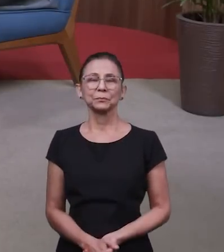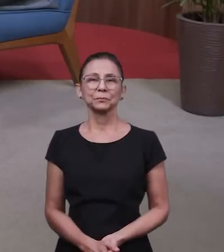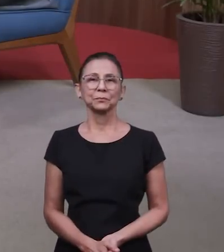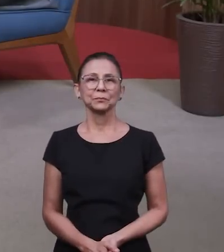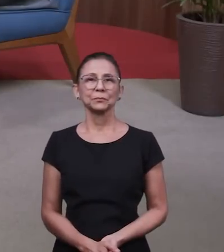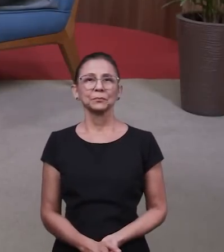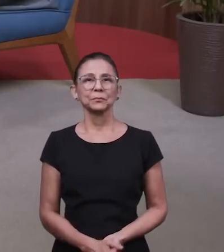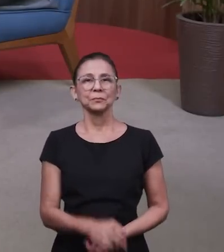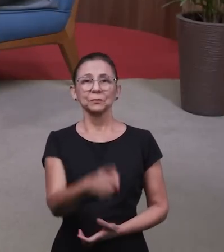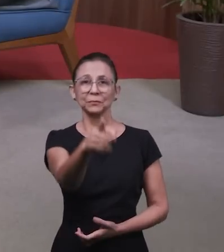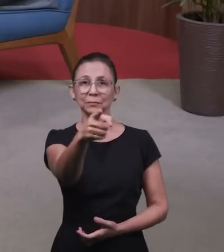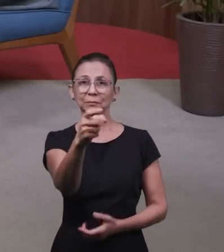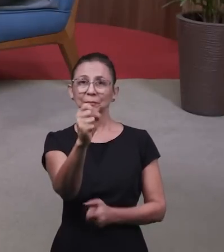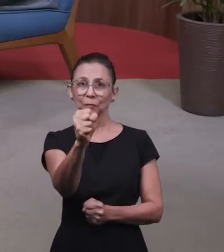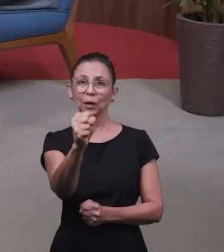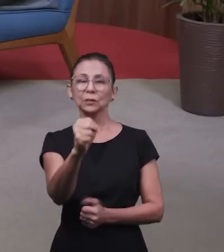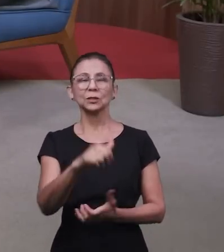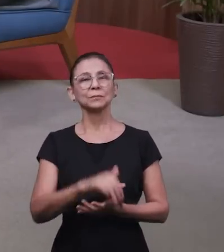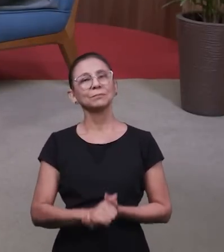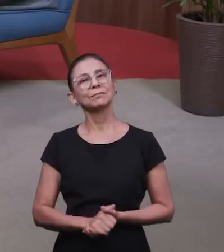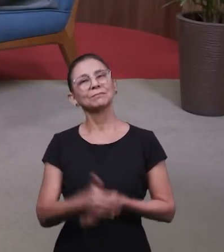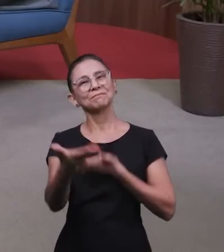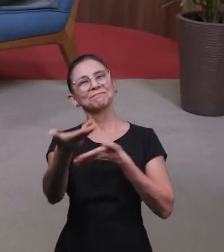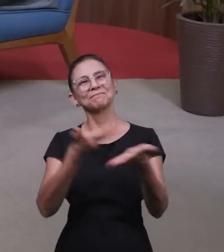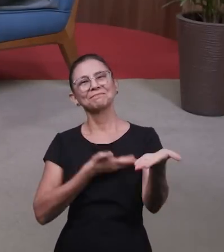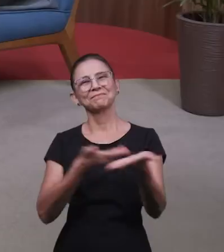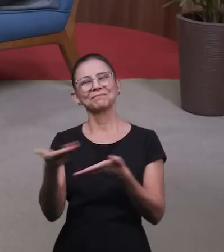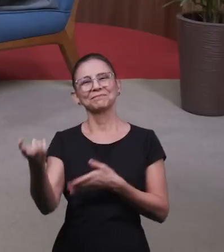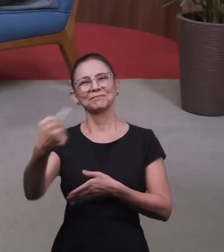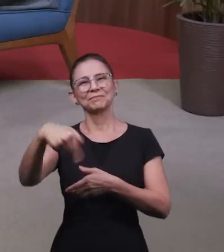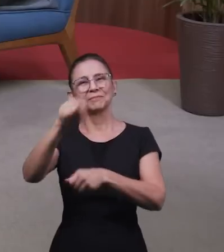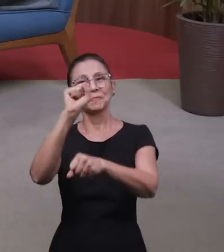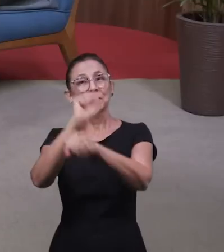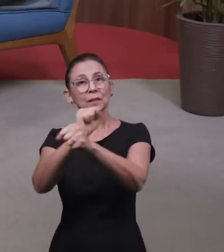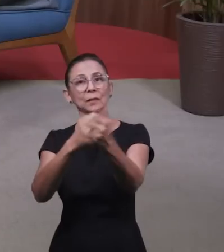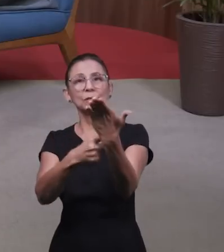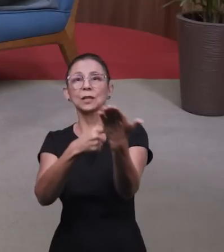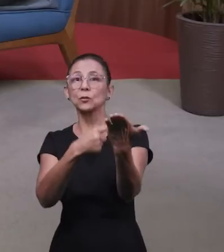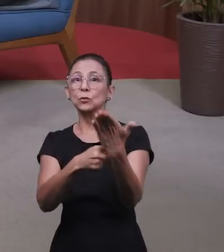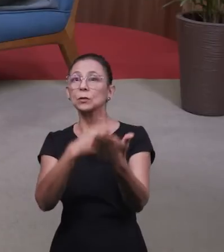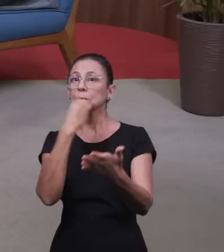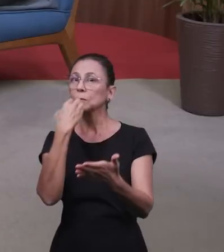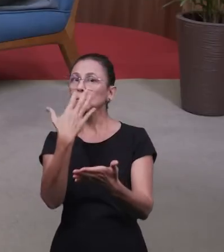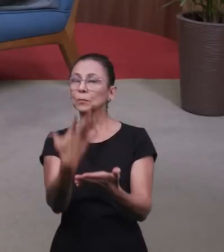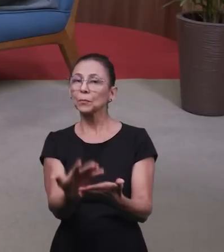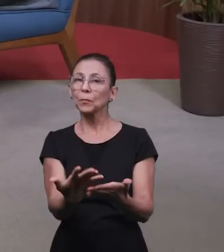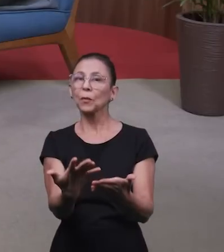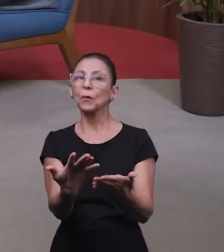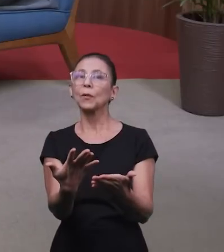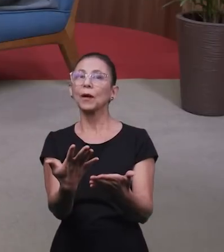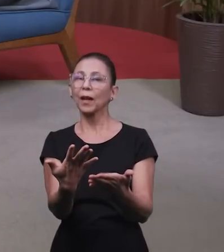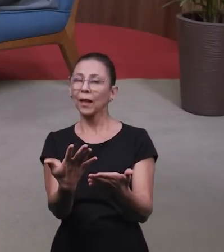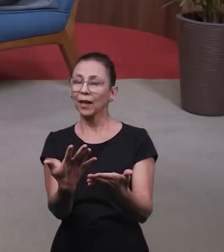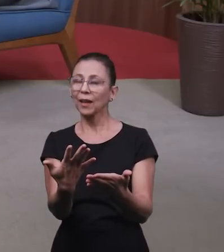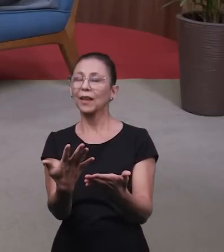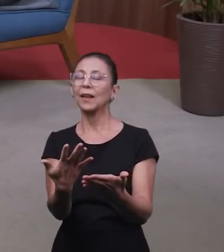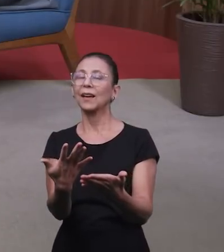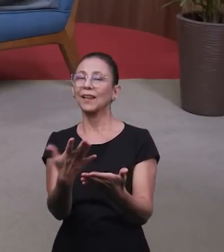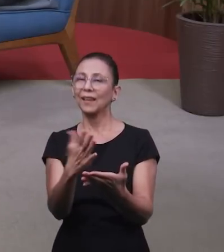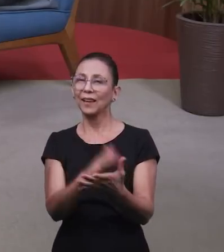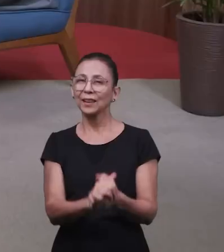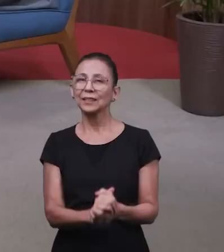Paulo, capital. Você também pode participar e nós aguardamos e nos ajuda quando você manda, porque nós